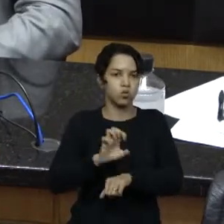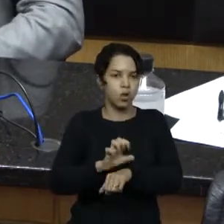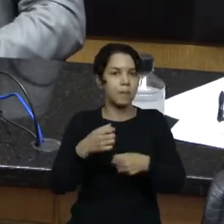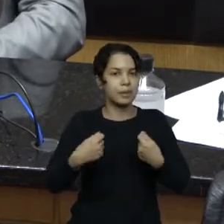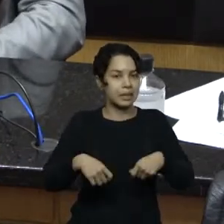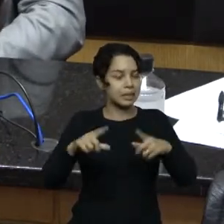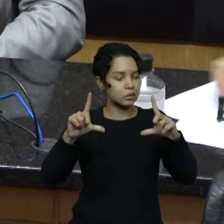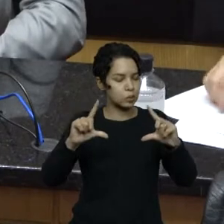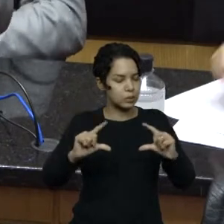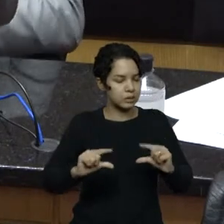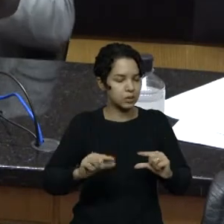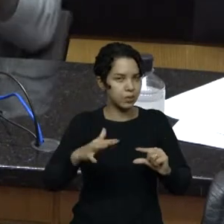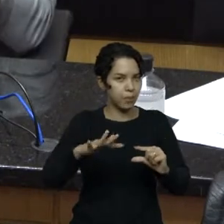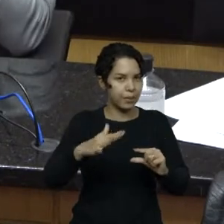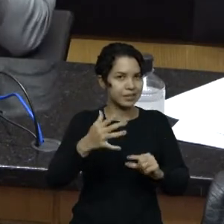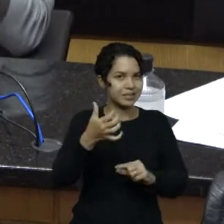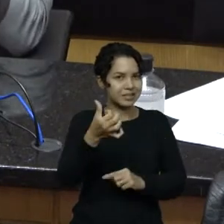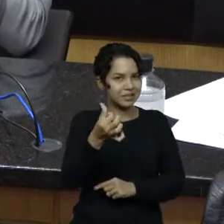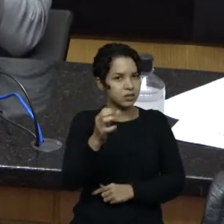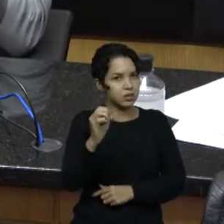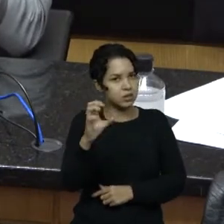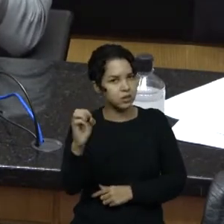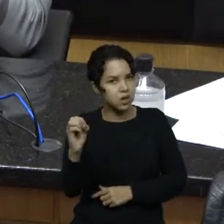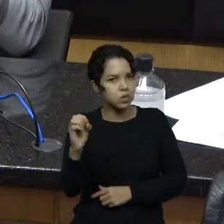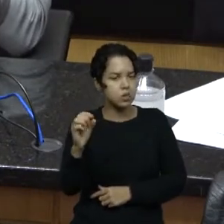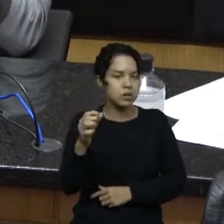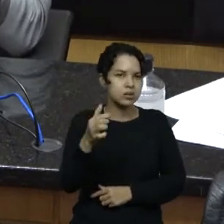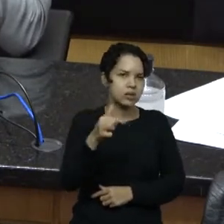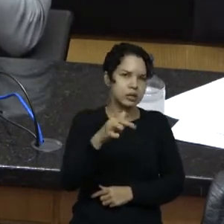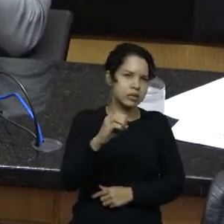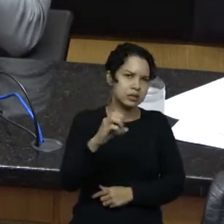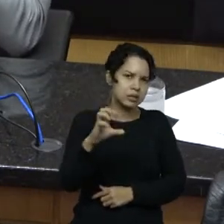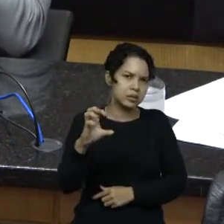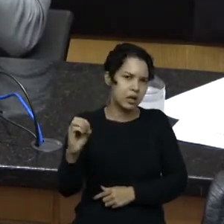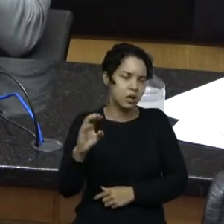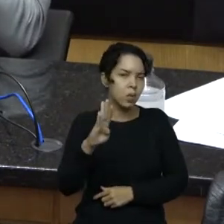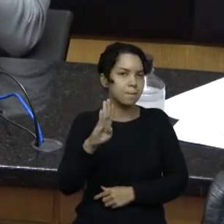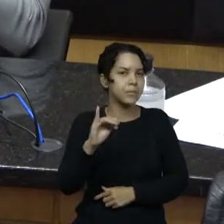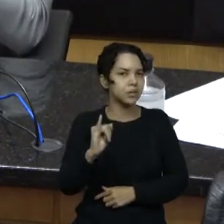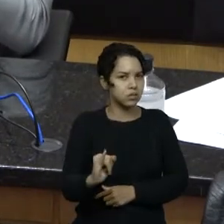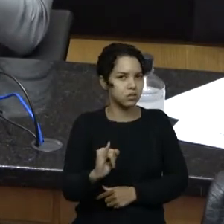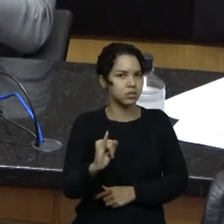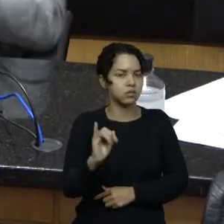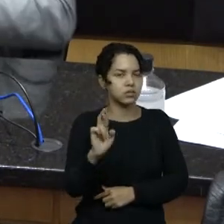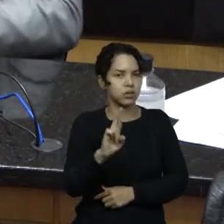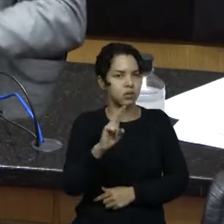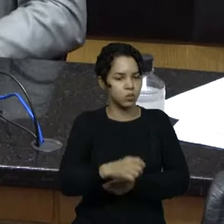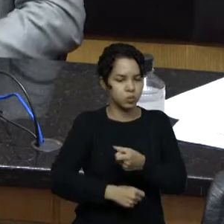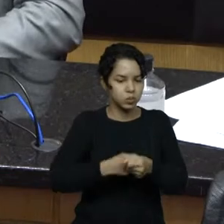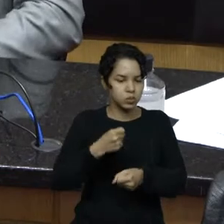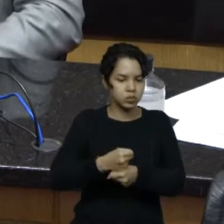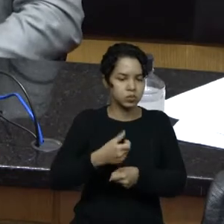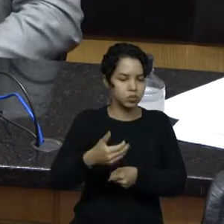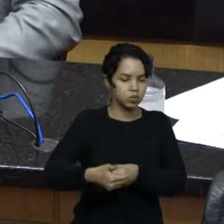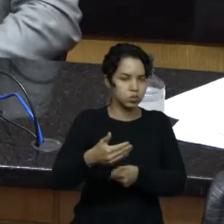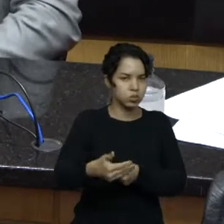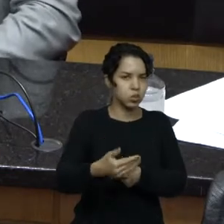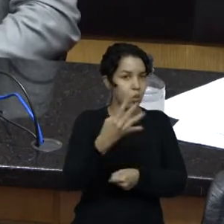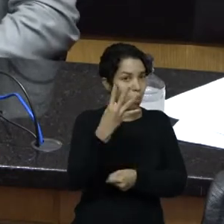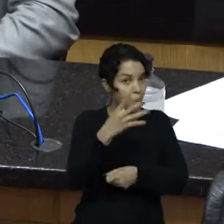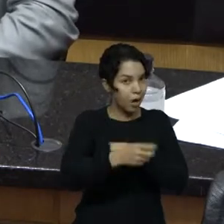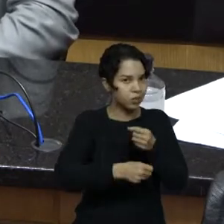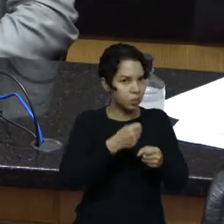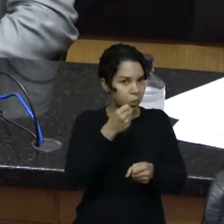reduzir cerca de 600 há 700 bilhões de reais por ano durante quatro anos para chegarmos um